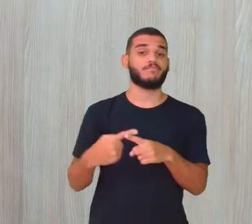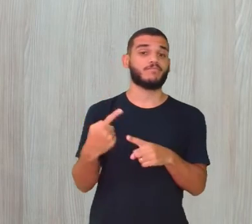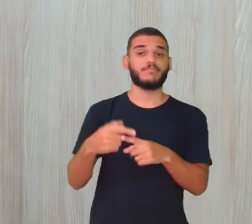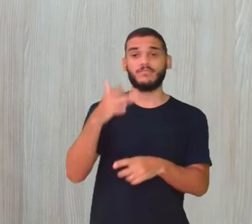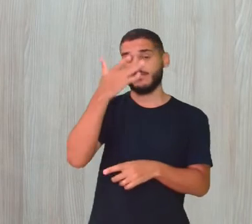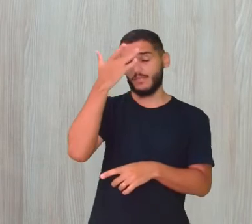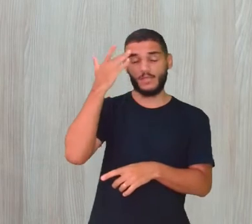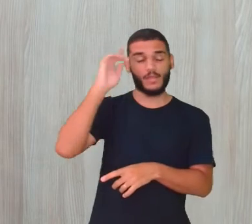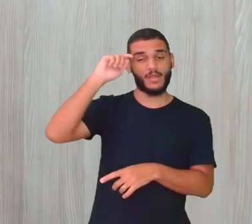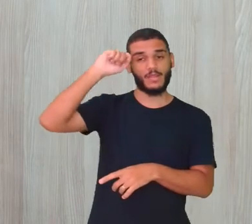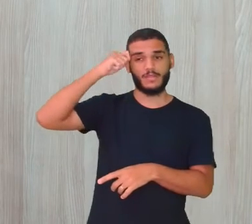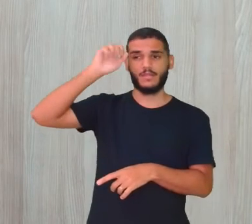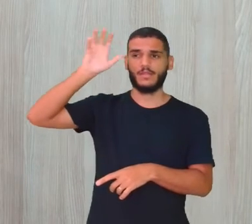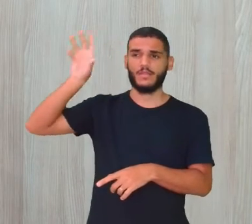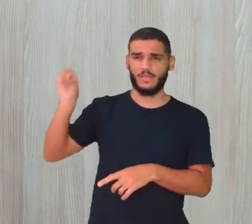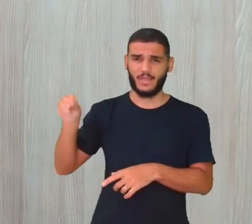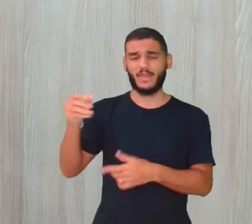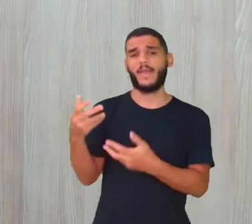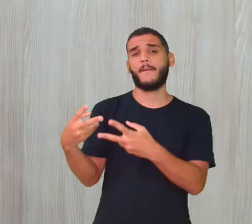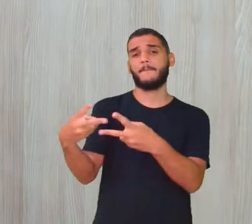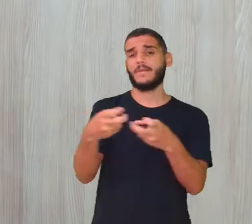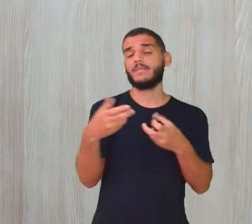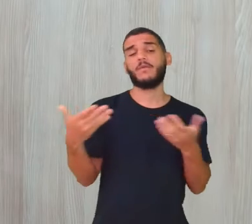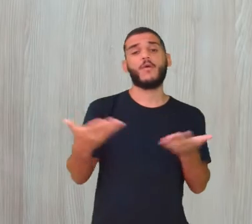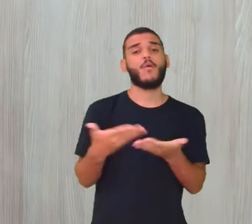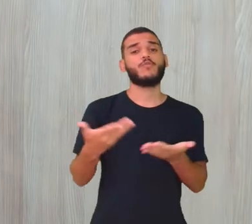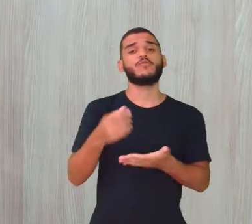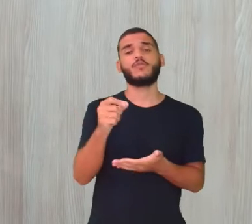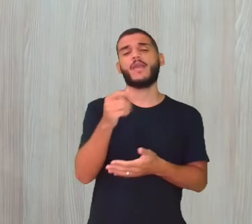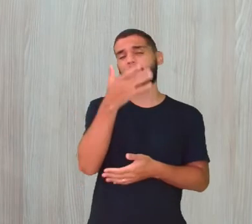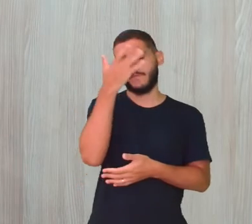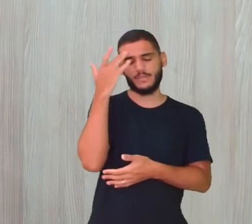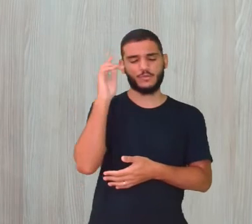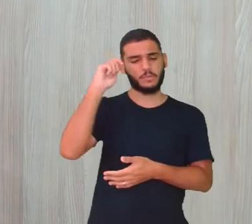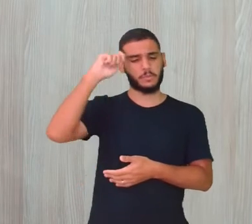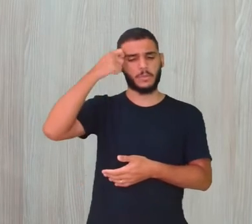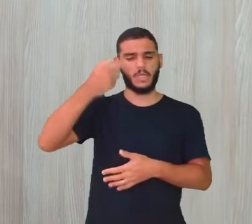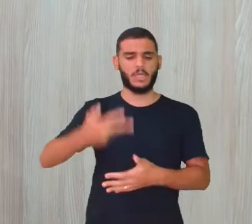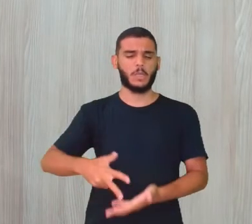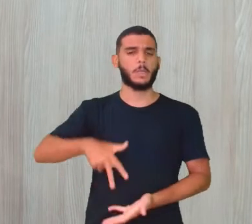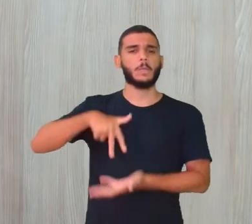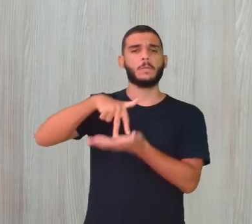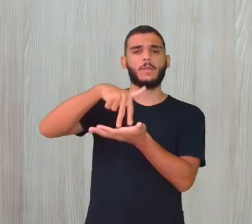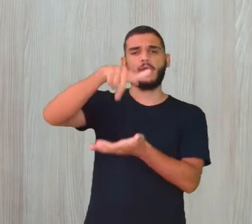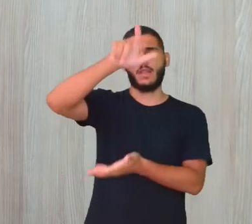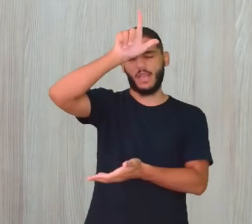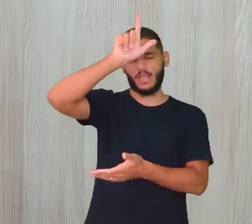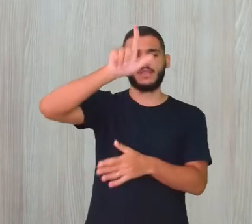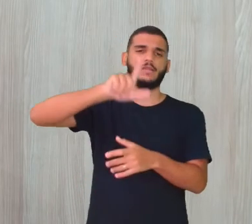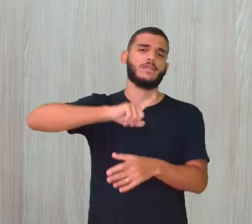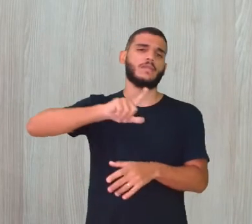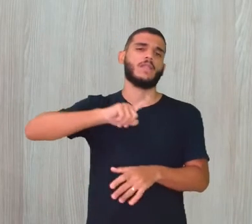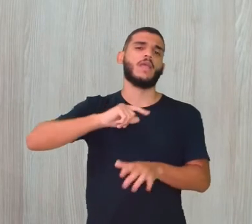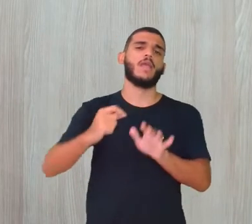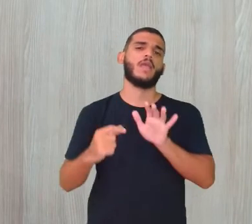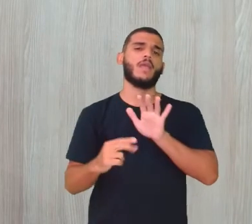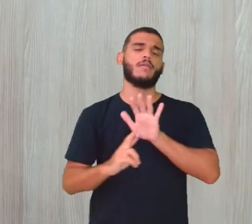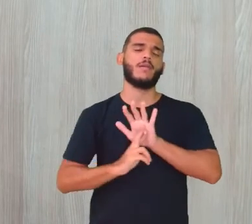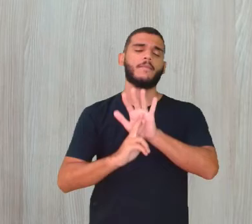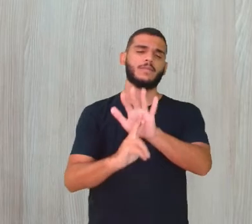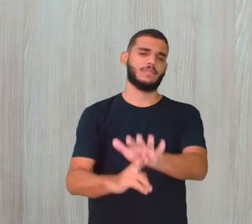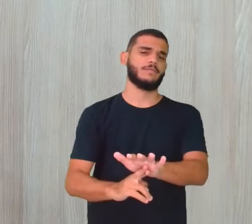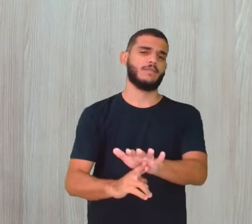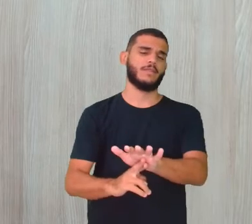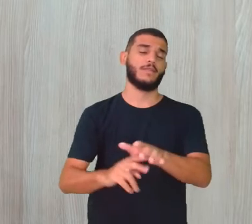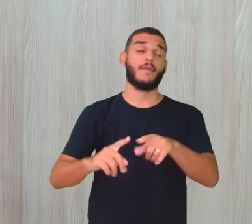a gente está vendo hoje, né, um avanço, ocupando lugares, né, de liderança, tendo representação ali, mas ainda é